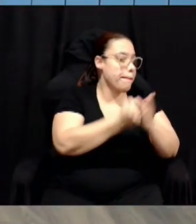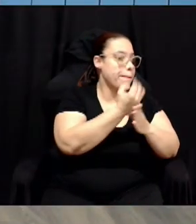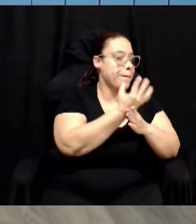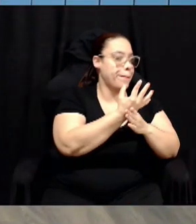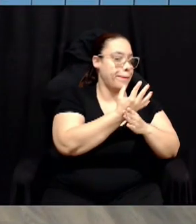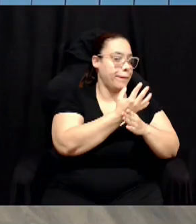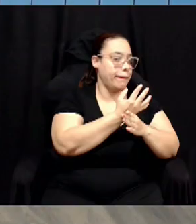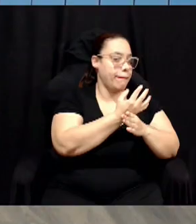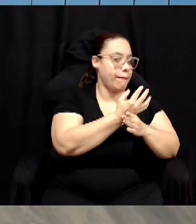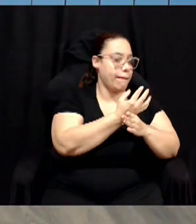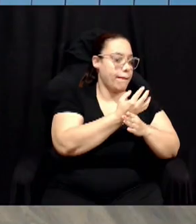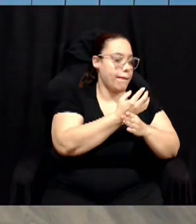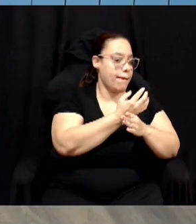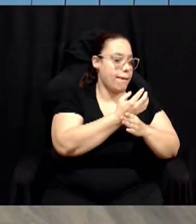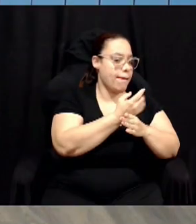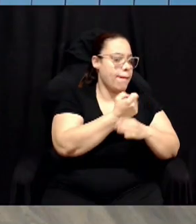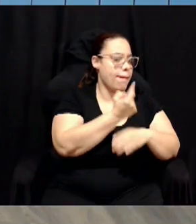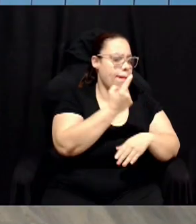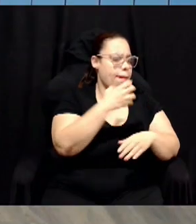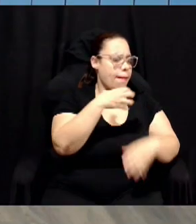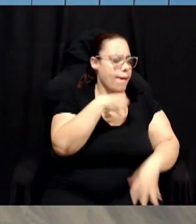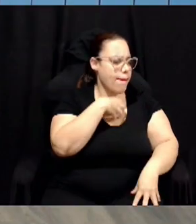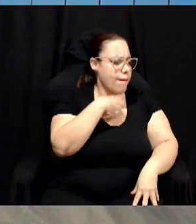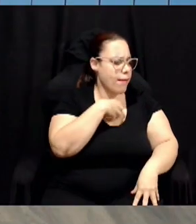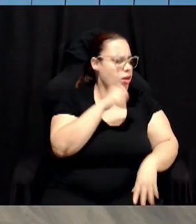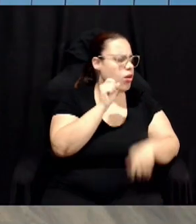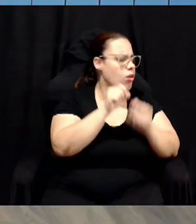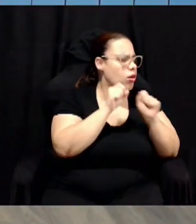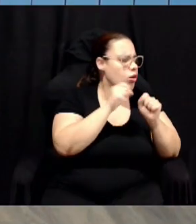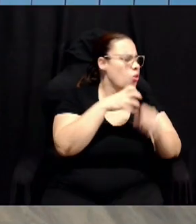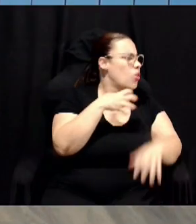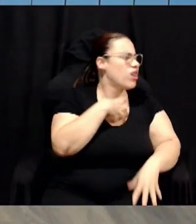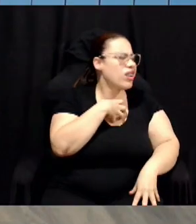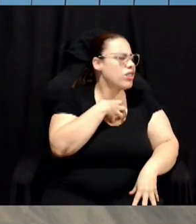quando surgiu aí o primeiro sintoma, o que você sentiu?